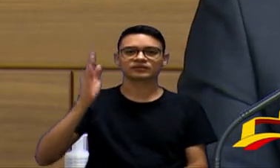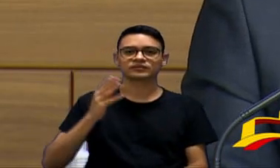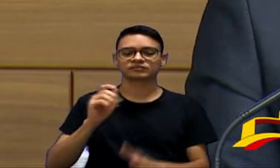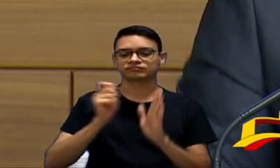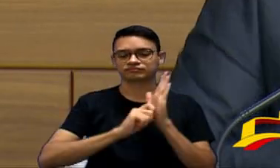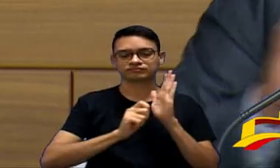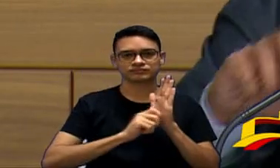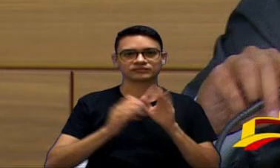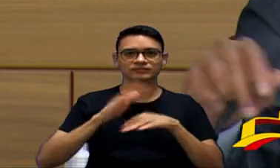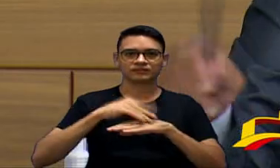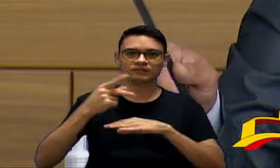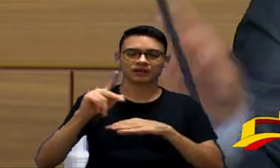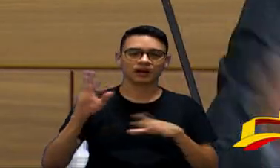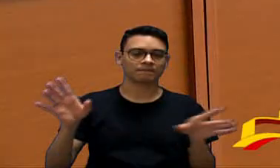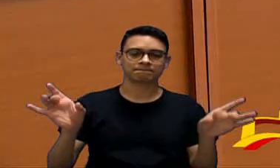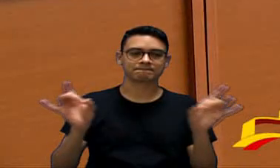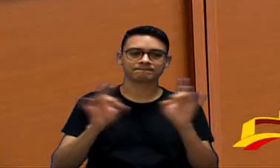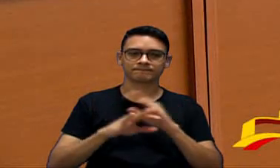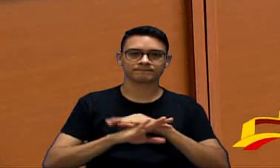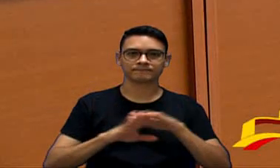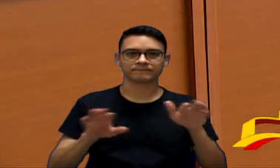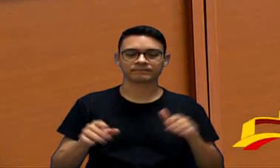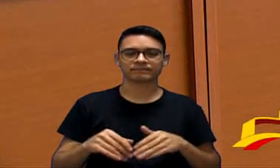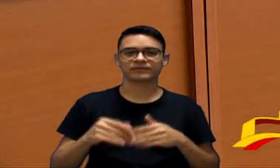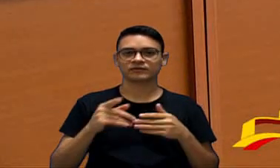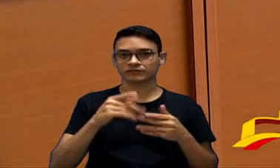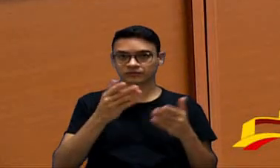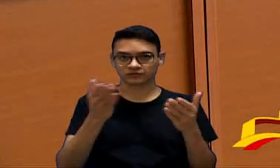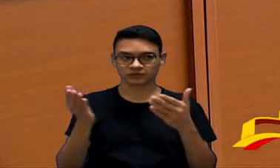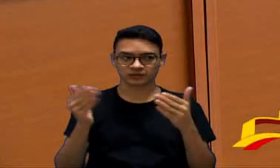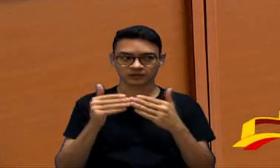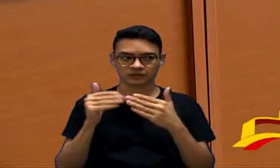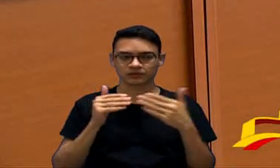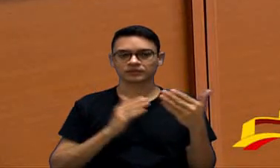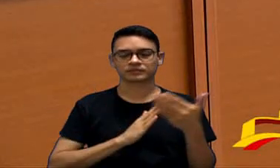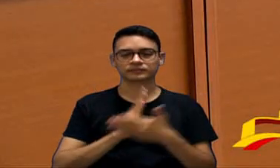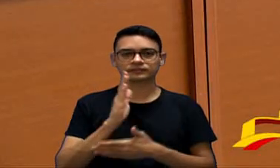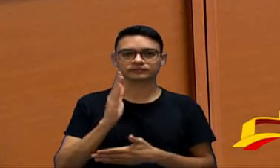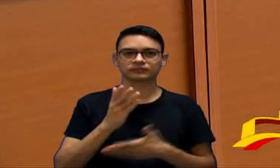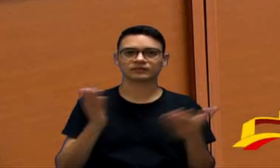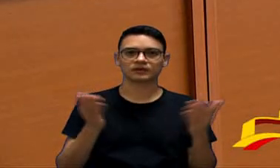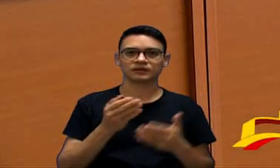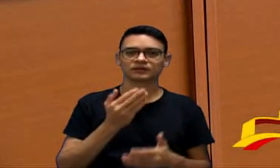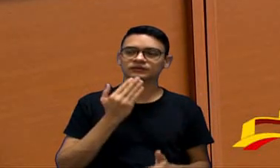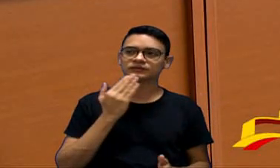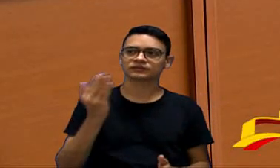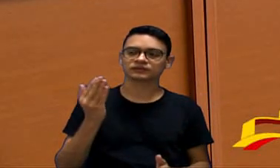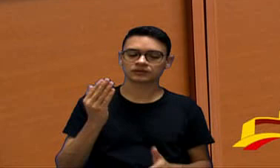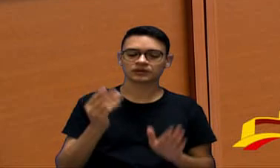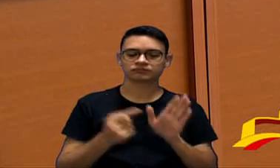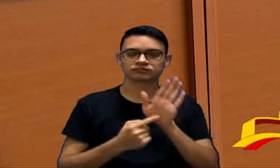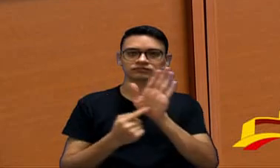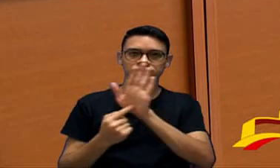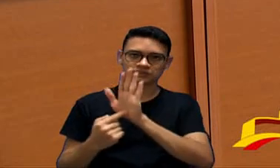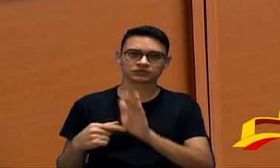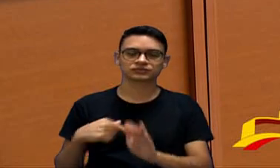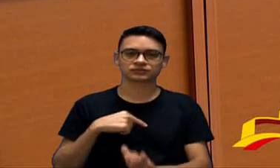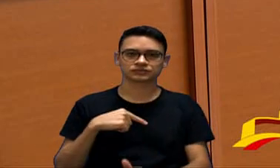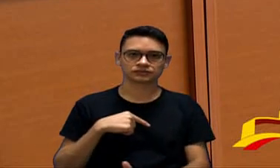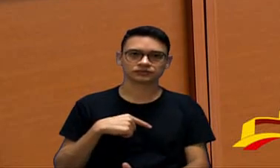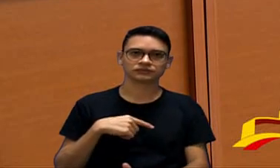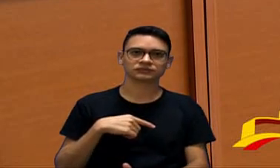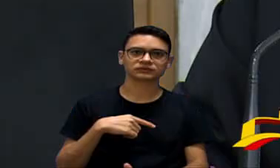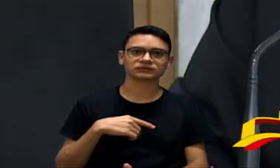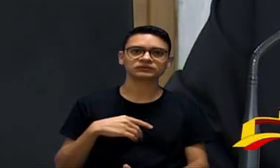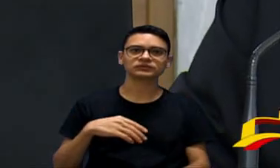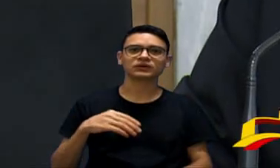só, presidente. Eu coloco em votação, os vereadores concordam, permanece como estão, aprovado. O requerimento destacado é o